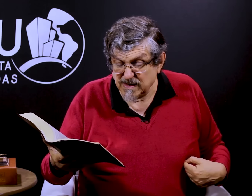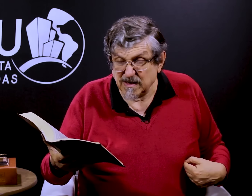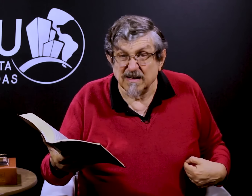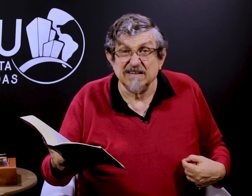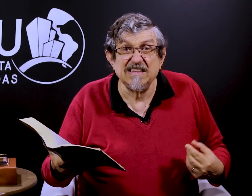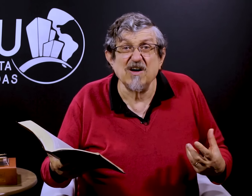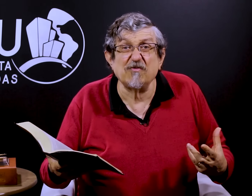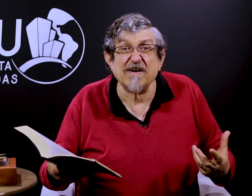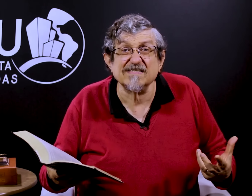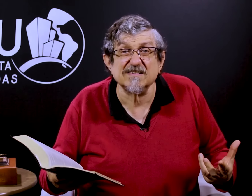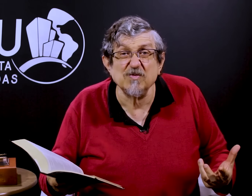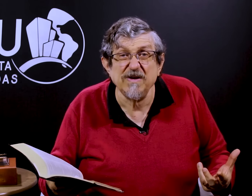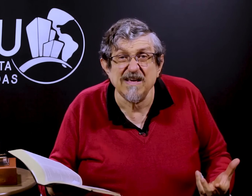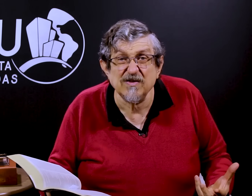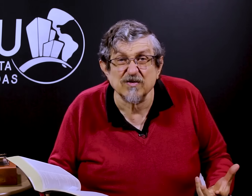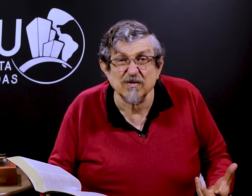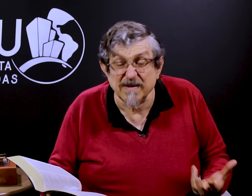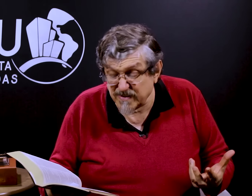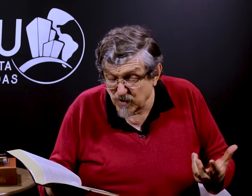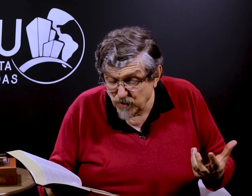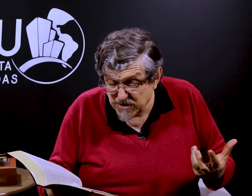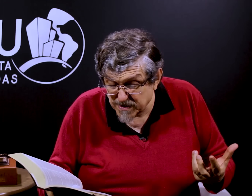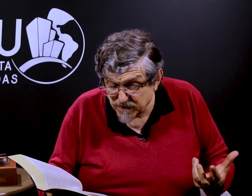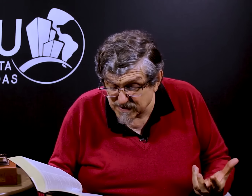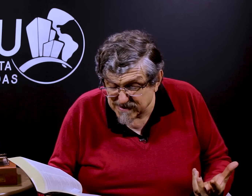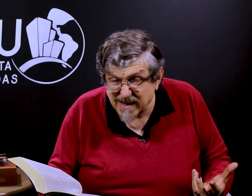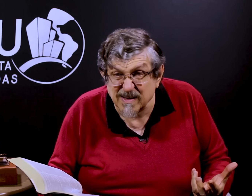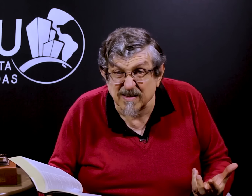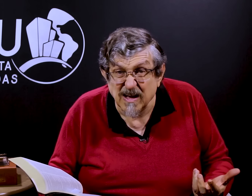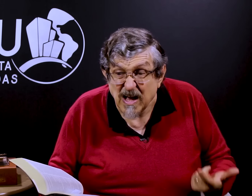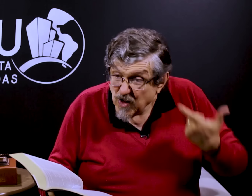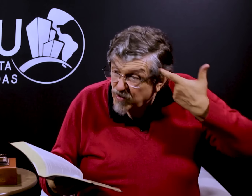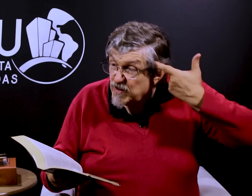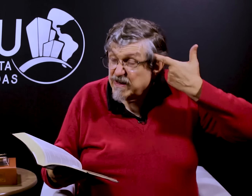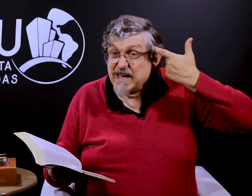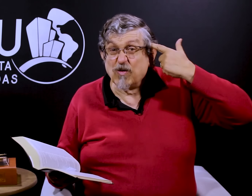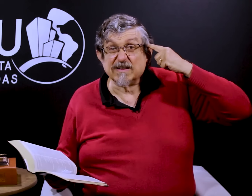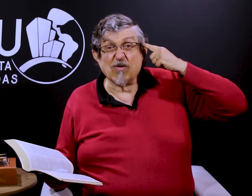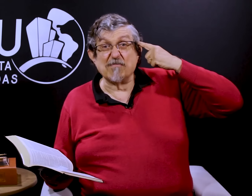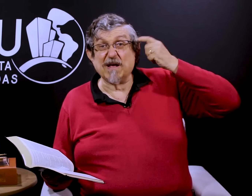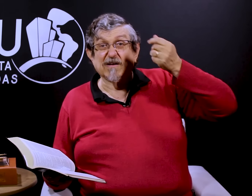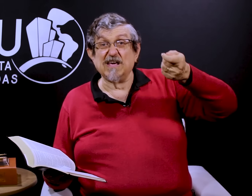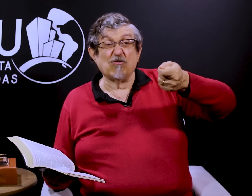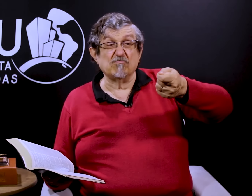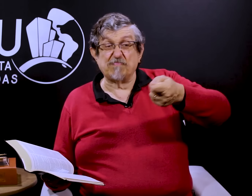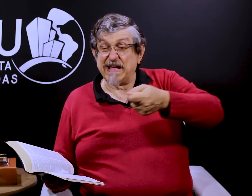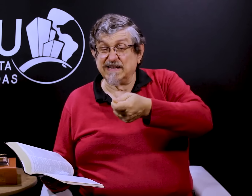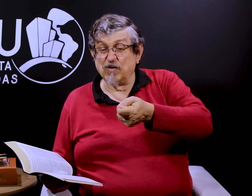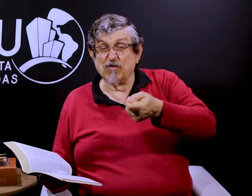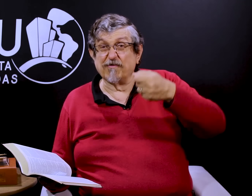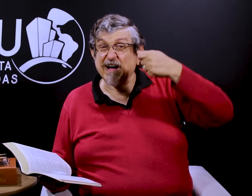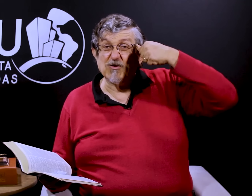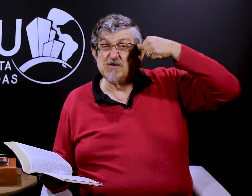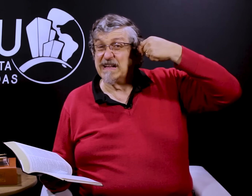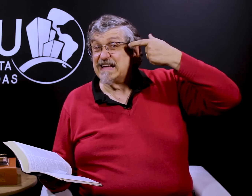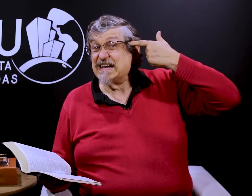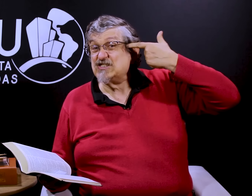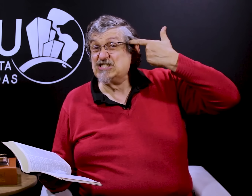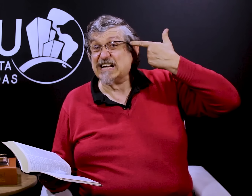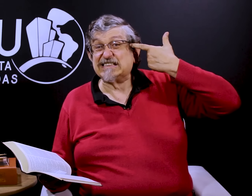marcas Não façam isso vai ser ruim para vocês quando alguém ia cortar o cabelo aqui com pedra ou com faco